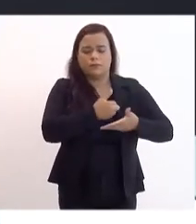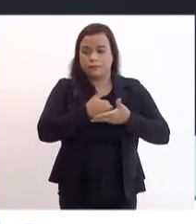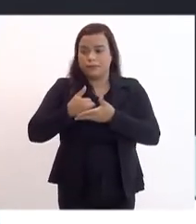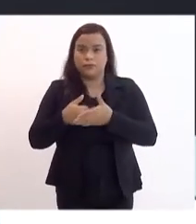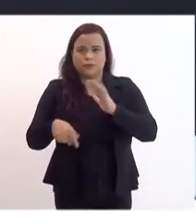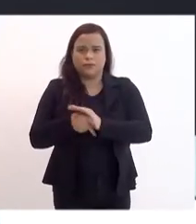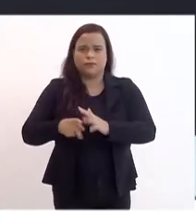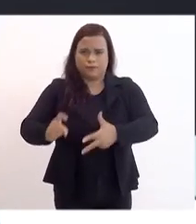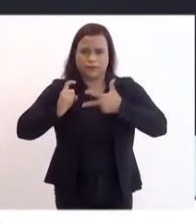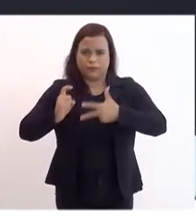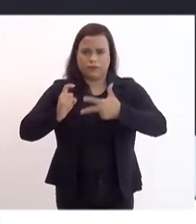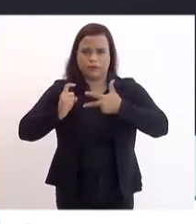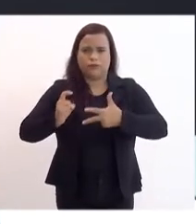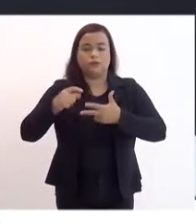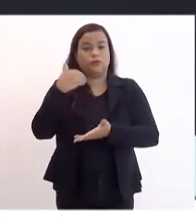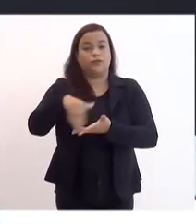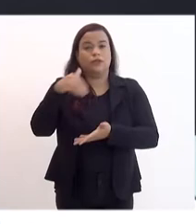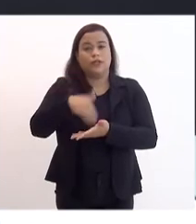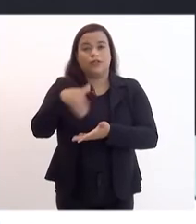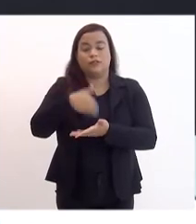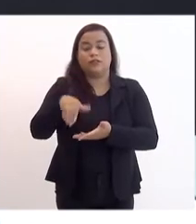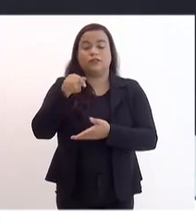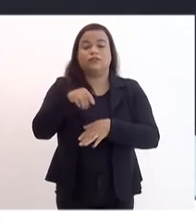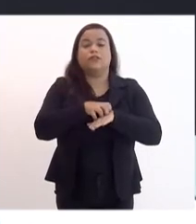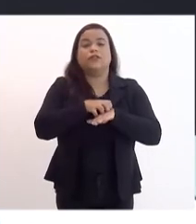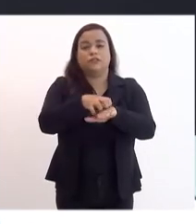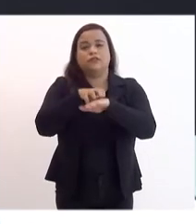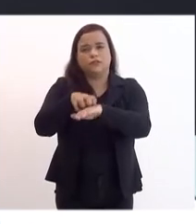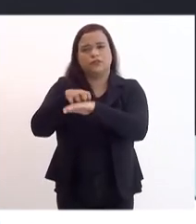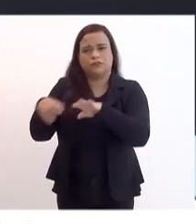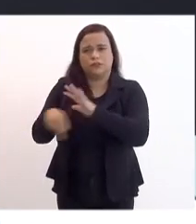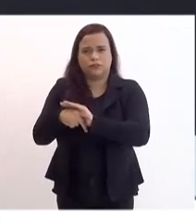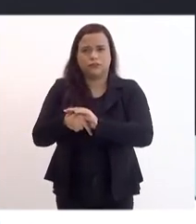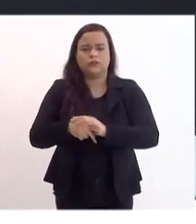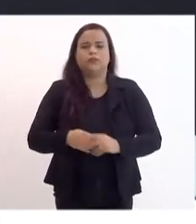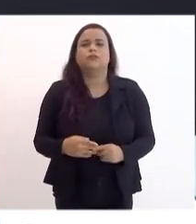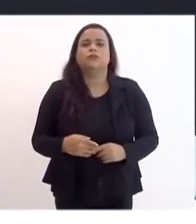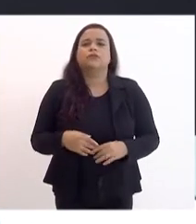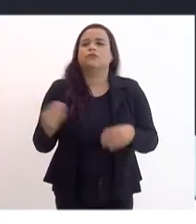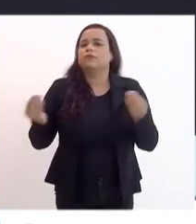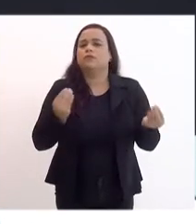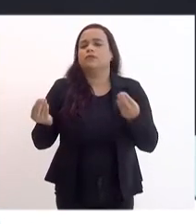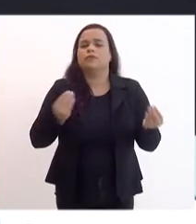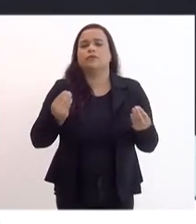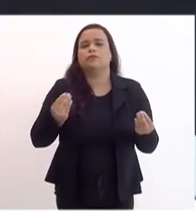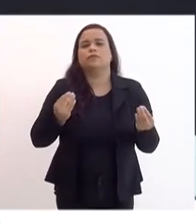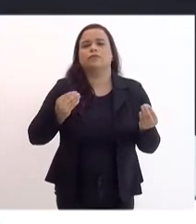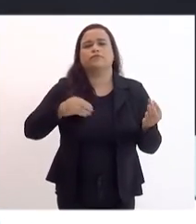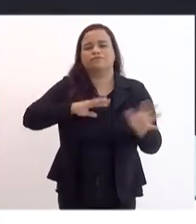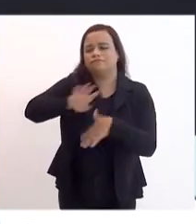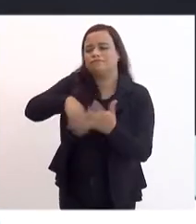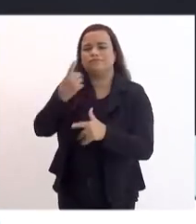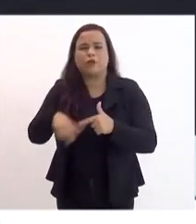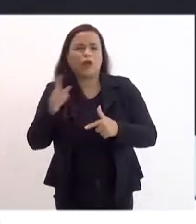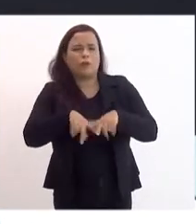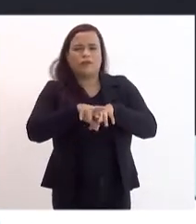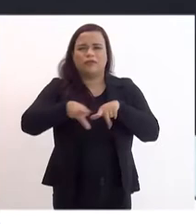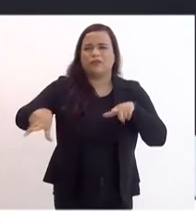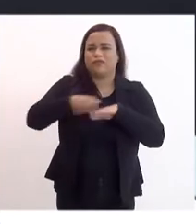da Secretaria de Transportes. Como é que a gente vai sair desse imbróglio dos transportes públicos?